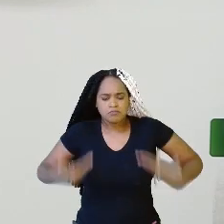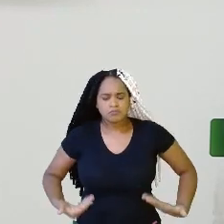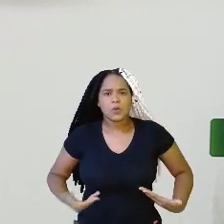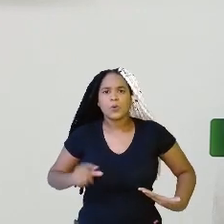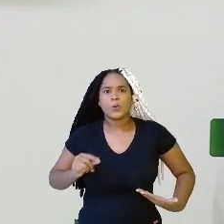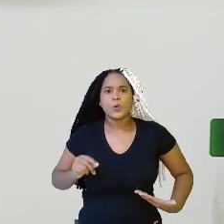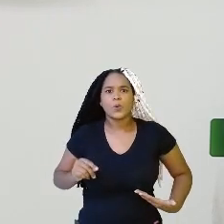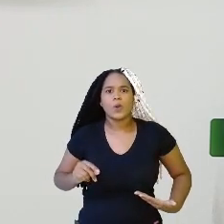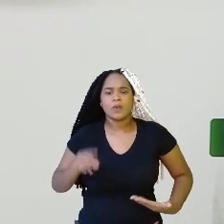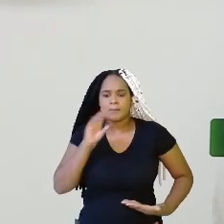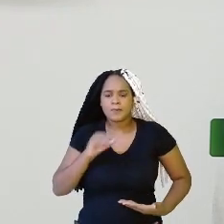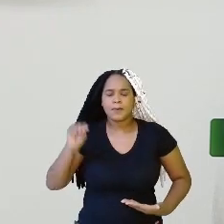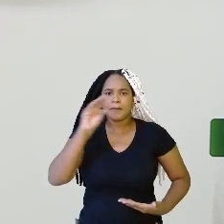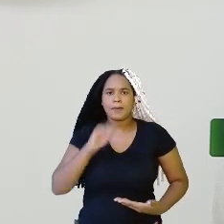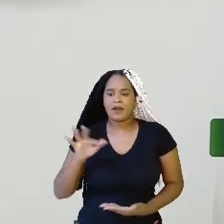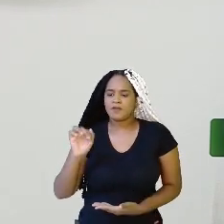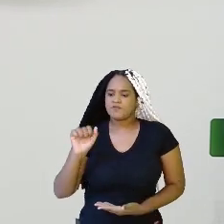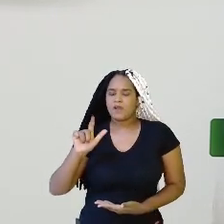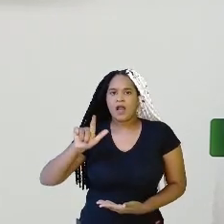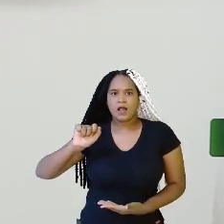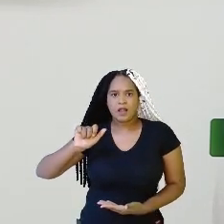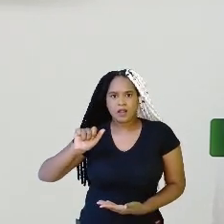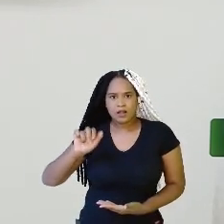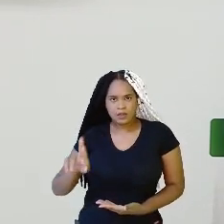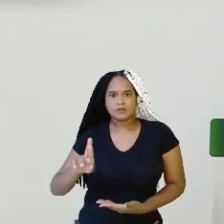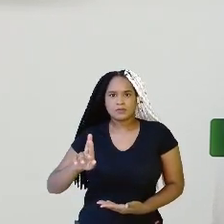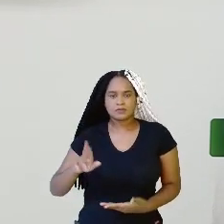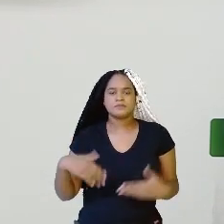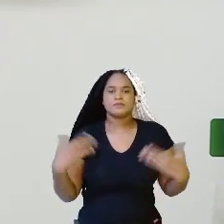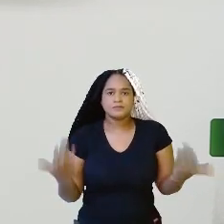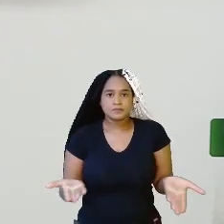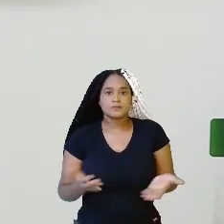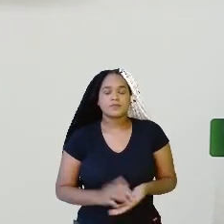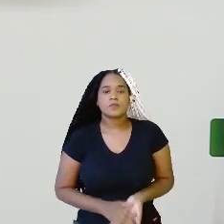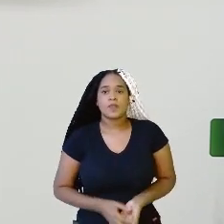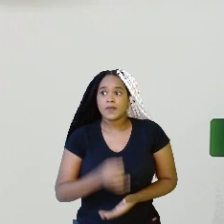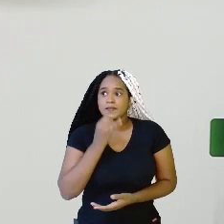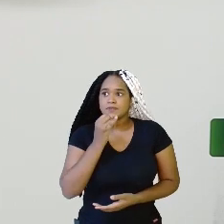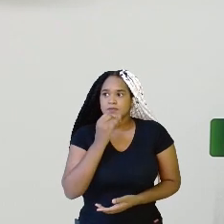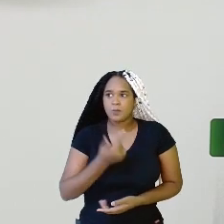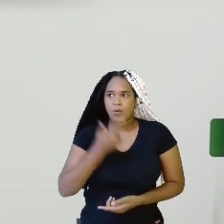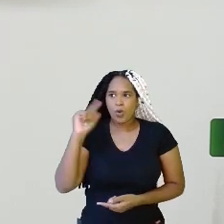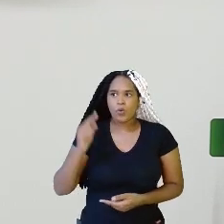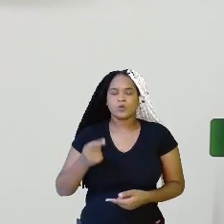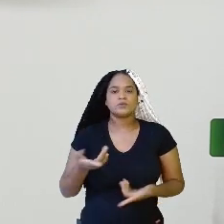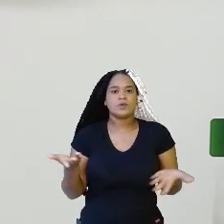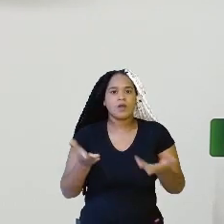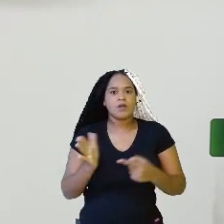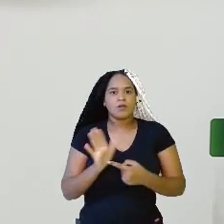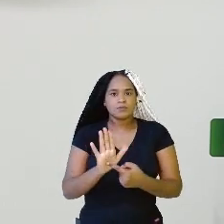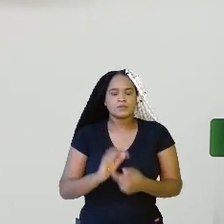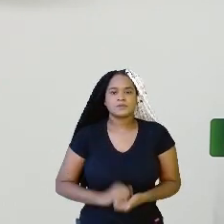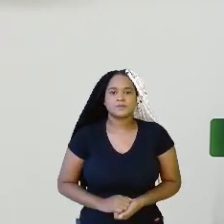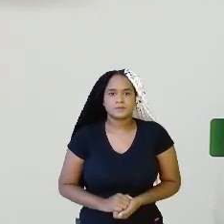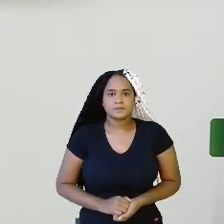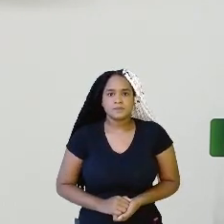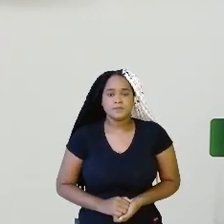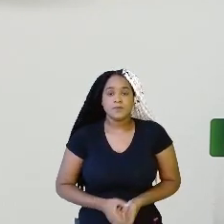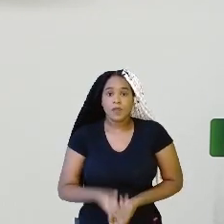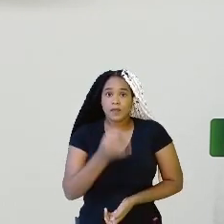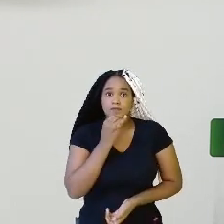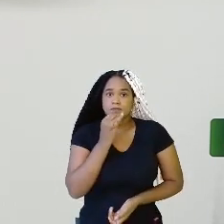então o verbo falar, ok? Vamos para os próximos exemplos. Esses exemplos que você está vendo agora são exemplos que